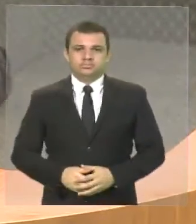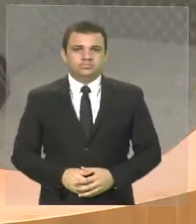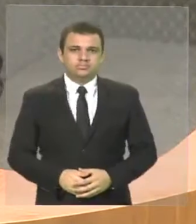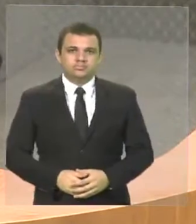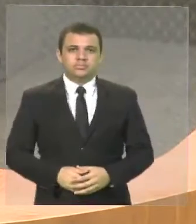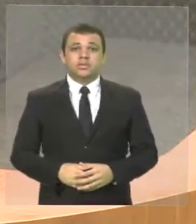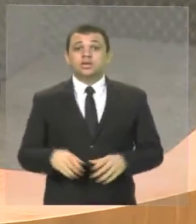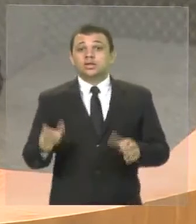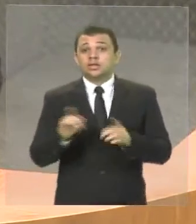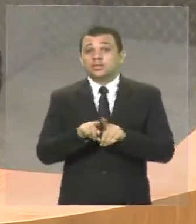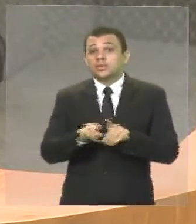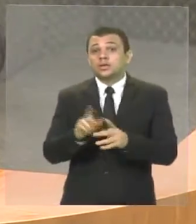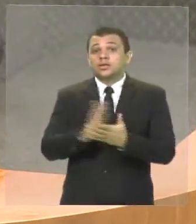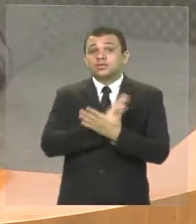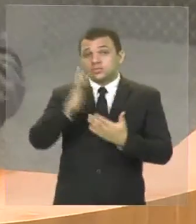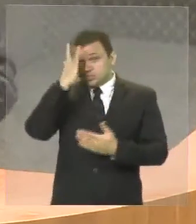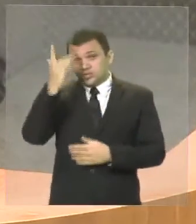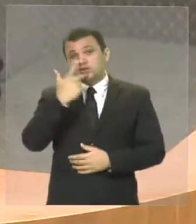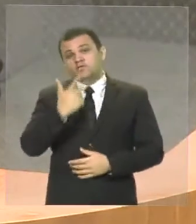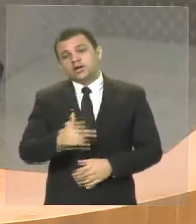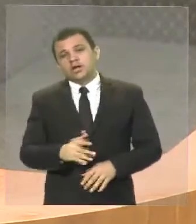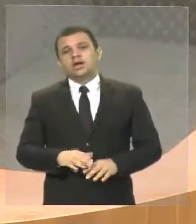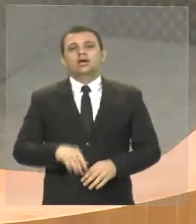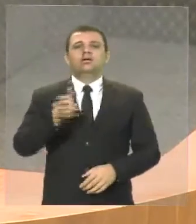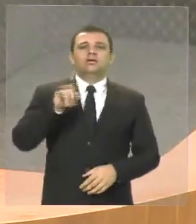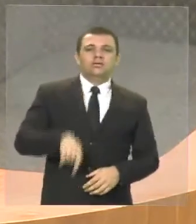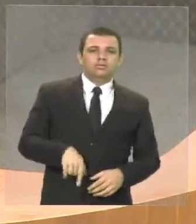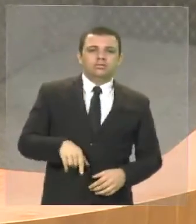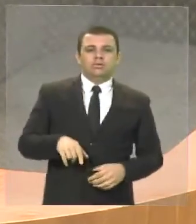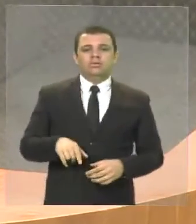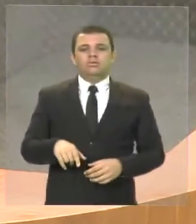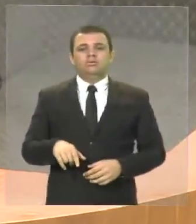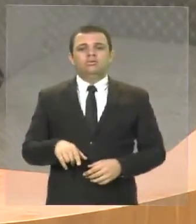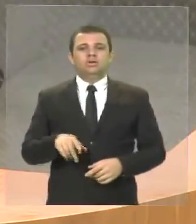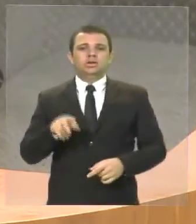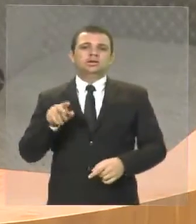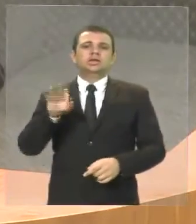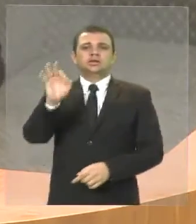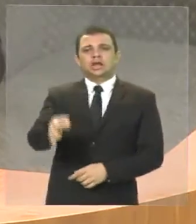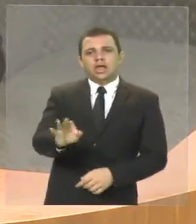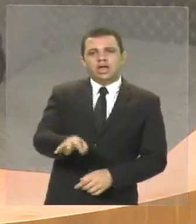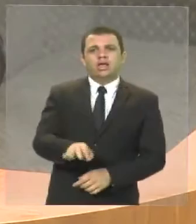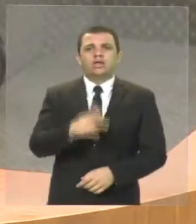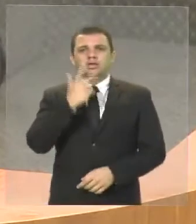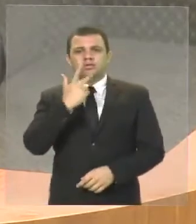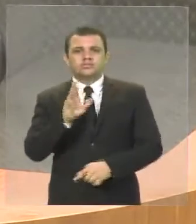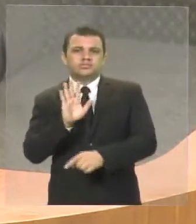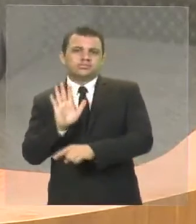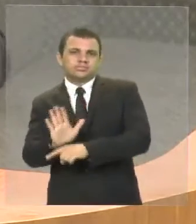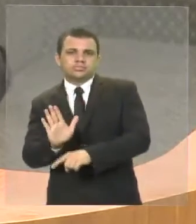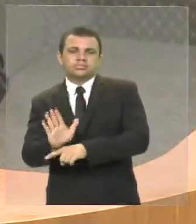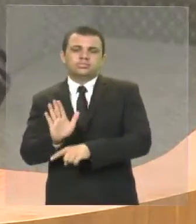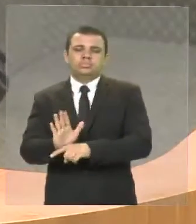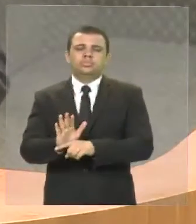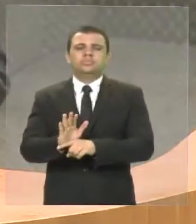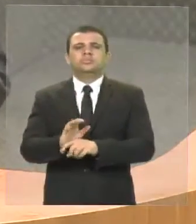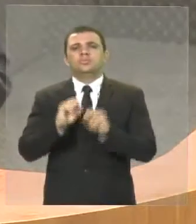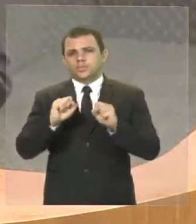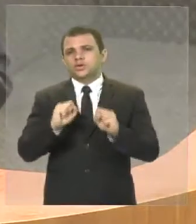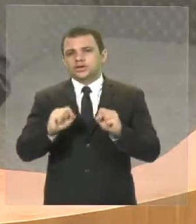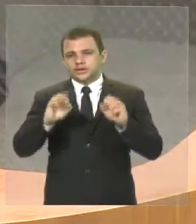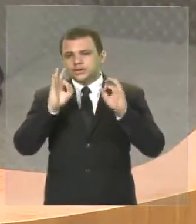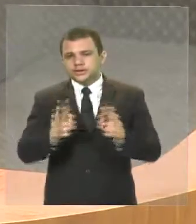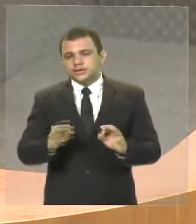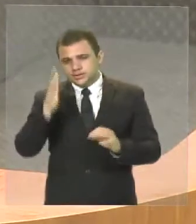alguns que defenderam, alguns que defendem, podem ter certeza que podem, a qualquer momento,